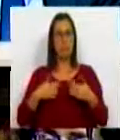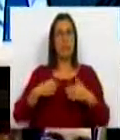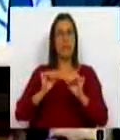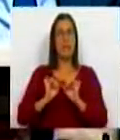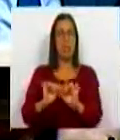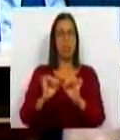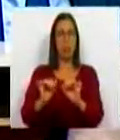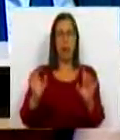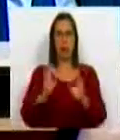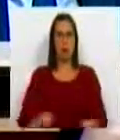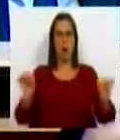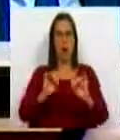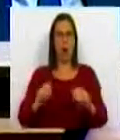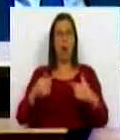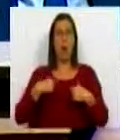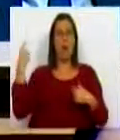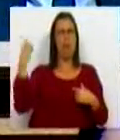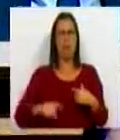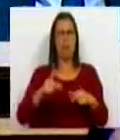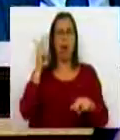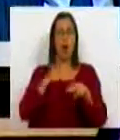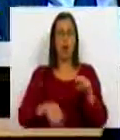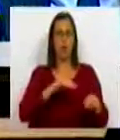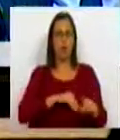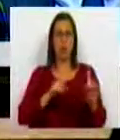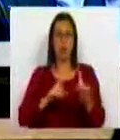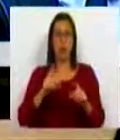empurramos ninguém. E não vamos impor cortes